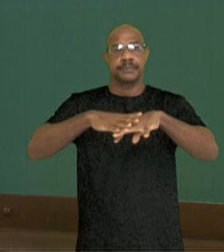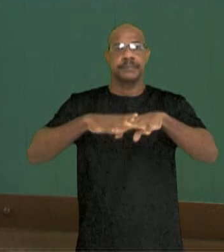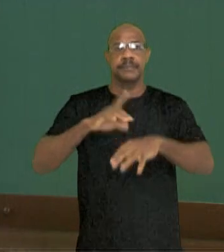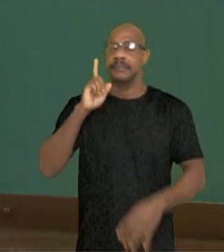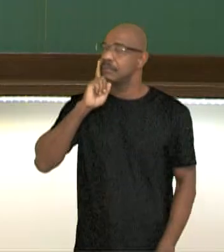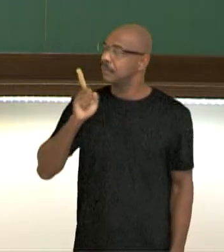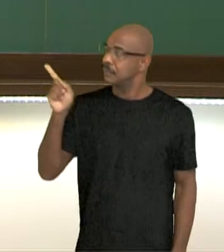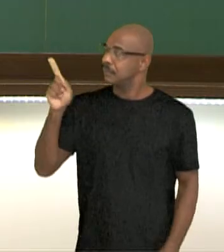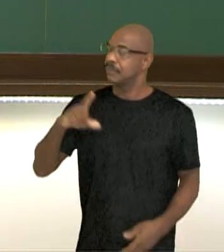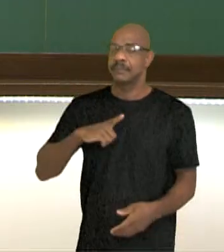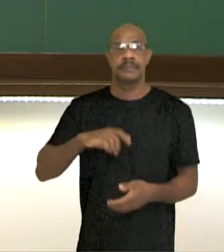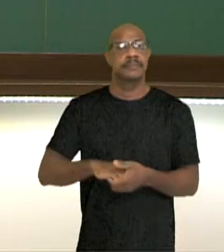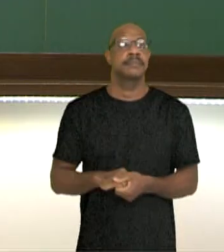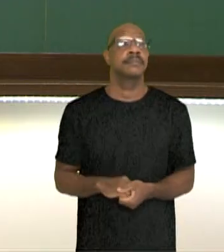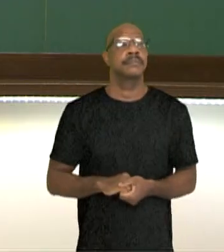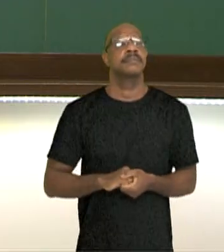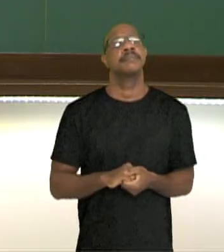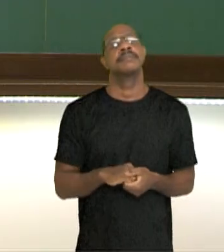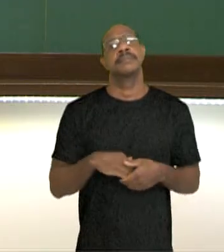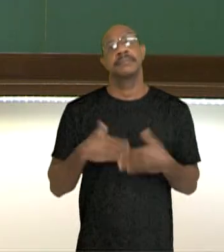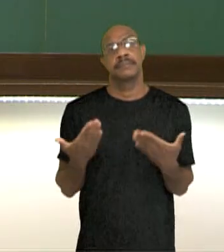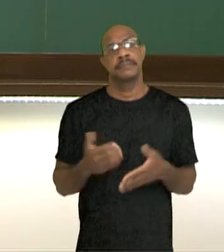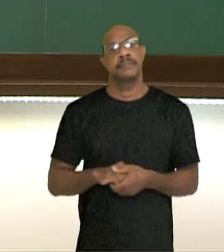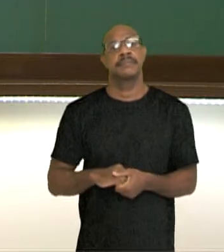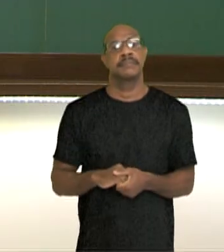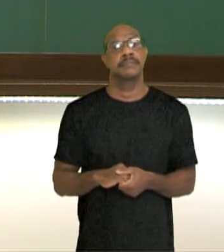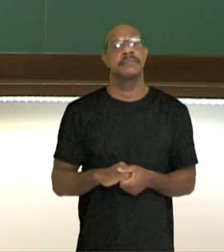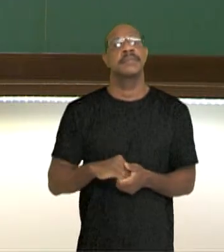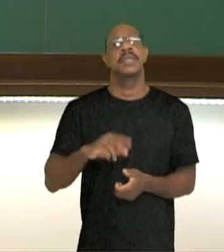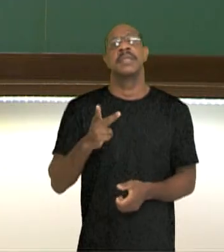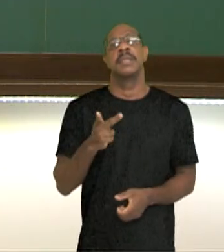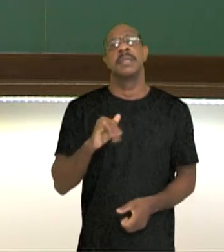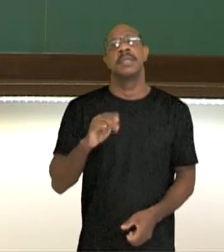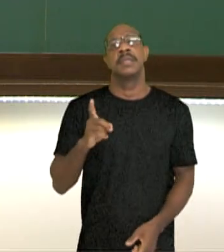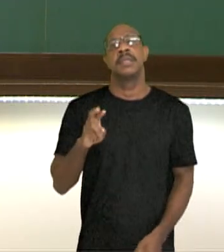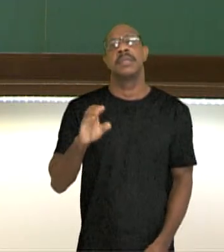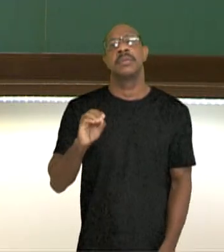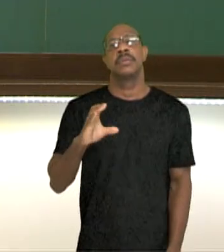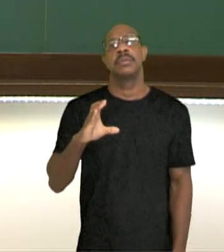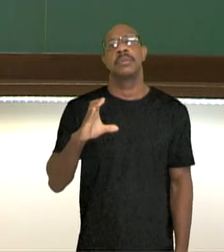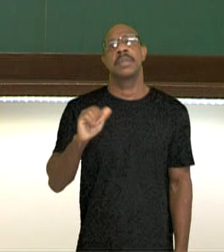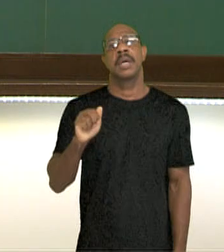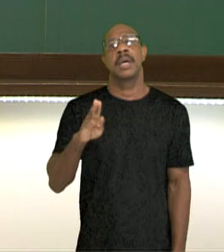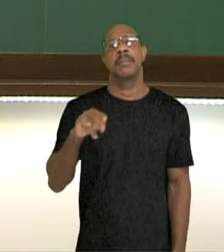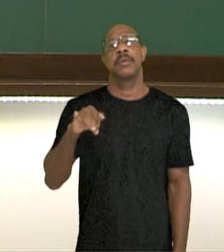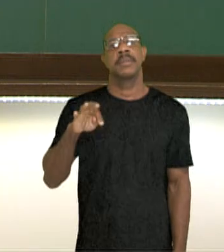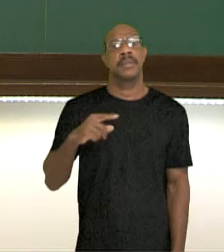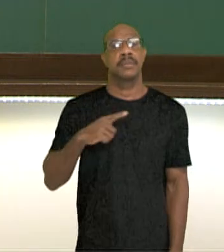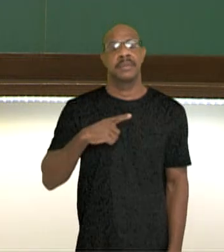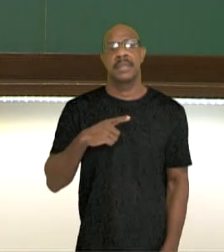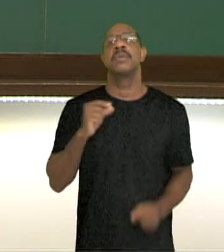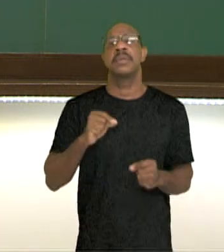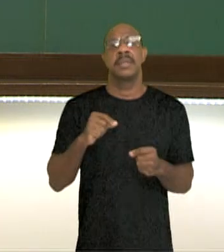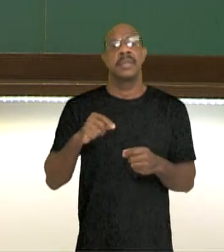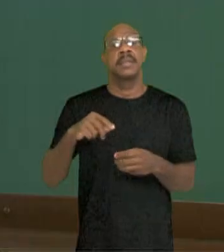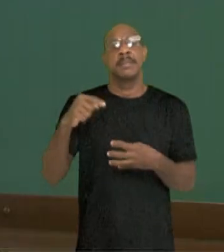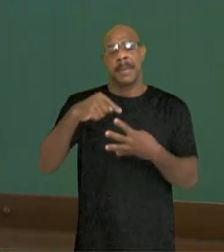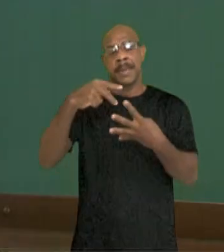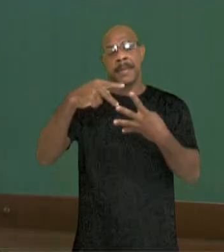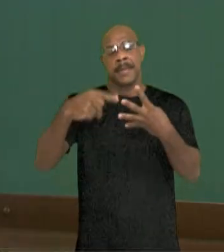Os hidrocarbonetos, eles têm esta propriedade de combustibilidade. Outra